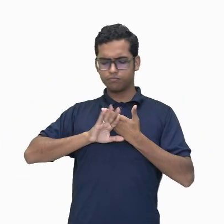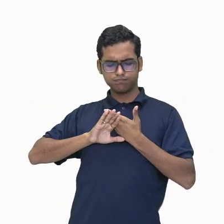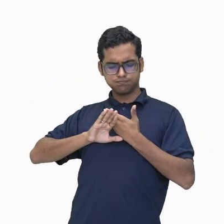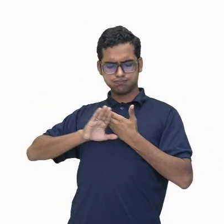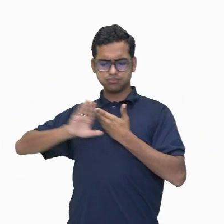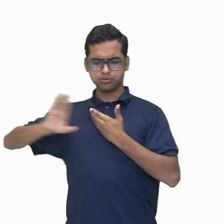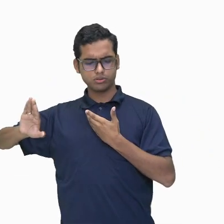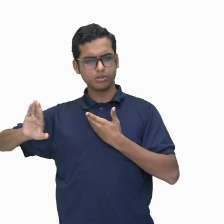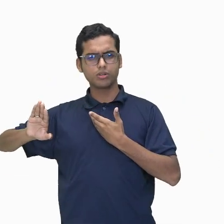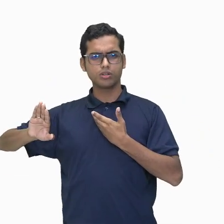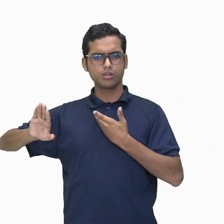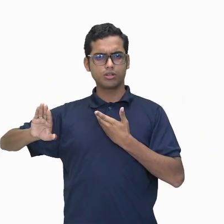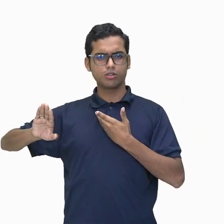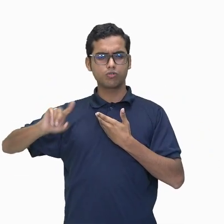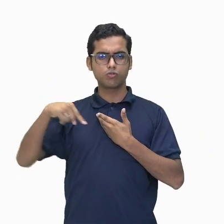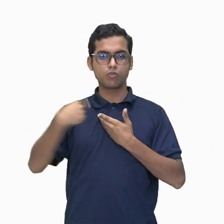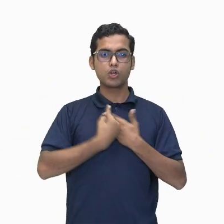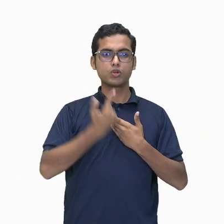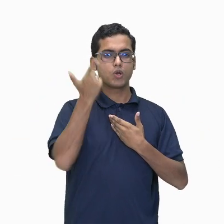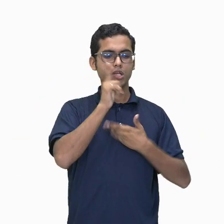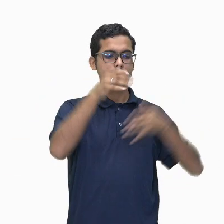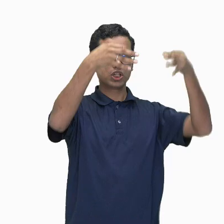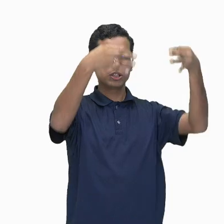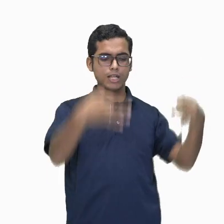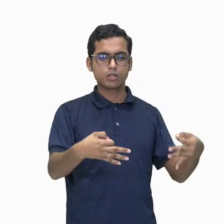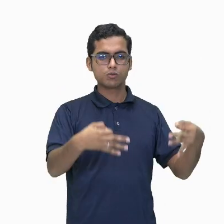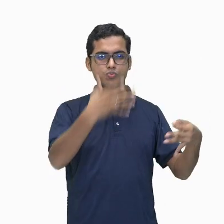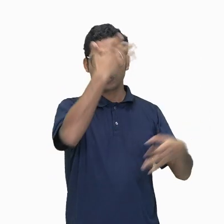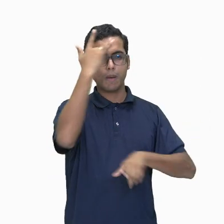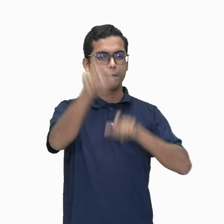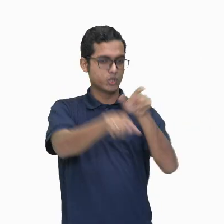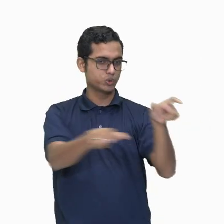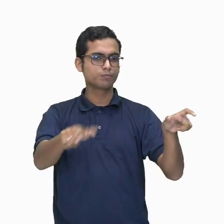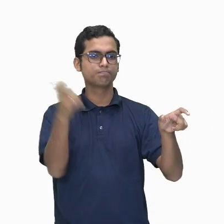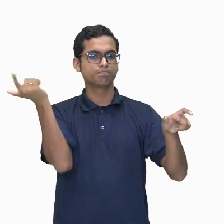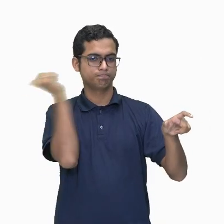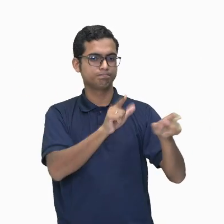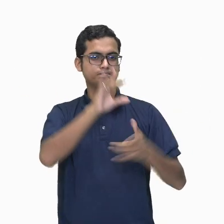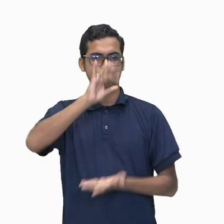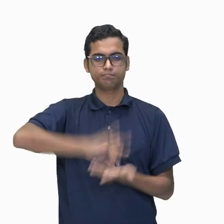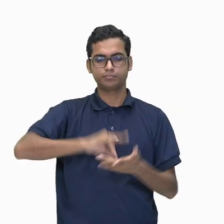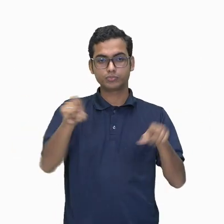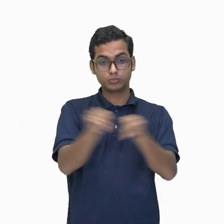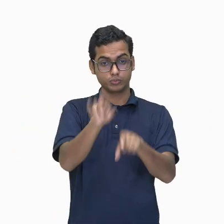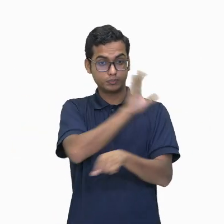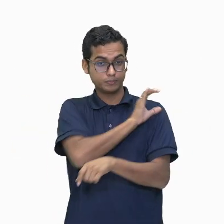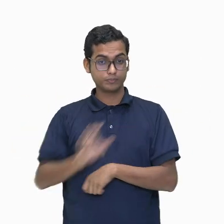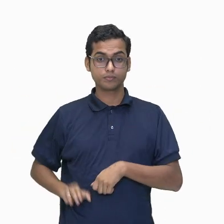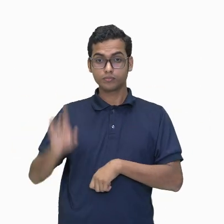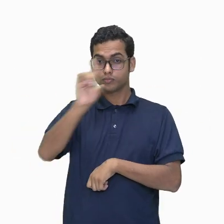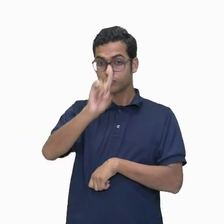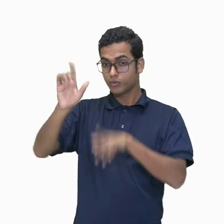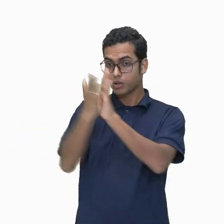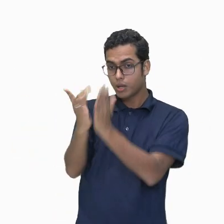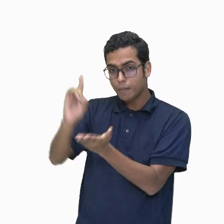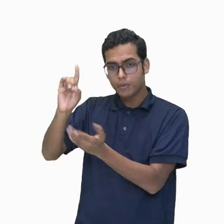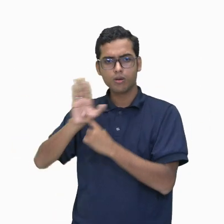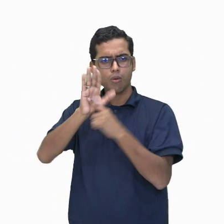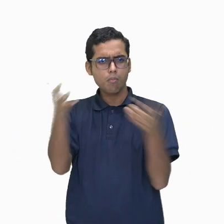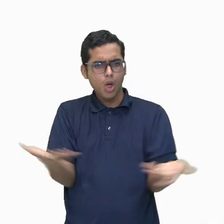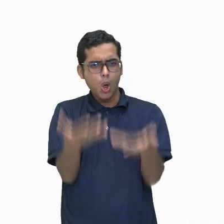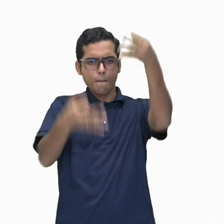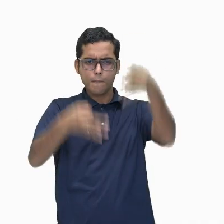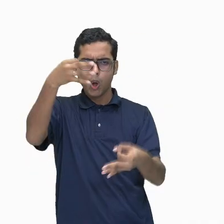mensagem budista. No cristianismo, o Deus bíblico promove a justiça e estabelece o direito. É um Deus